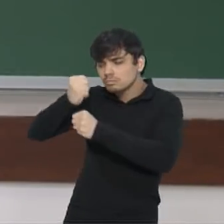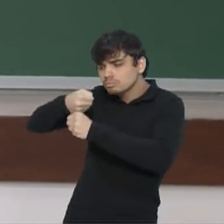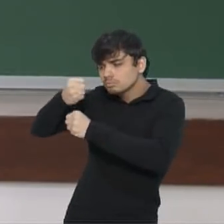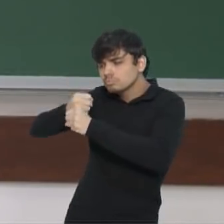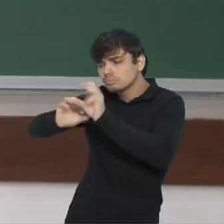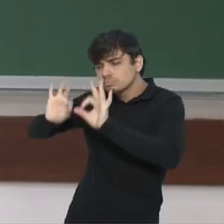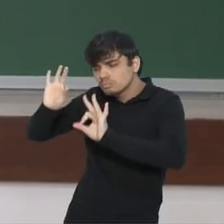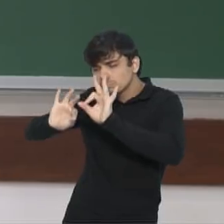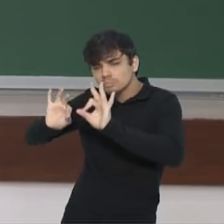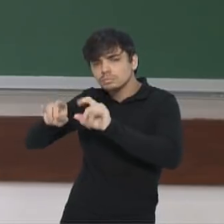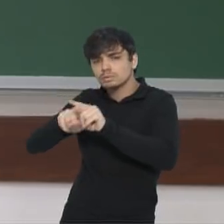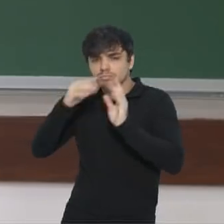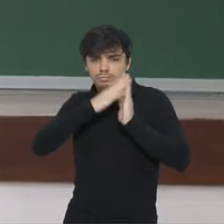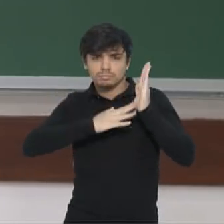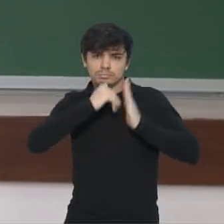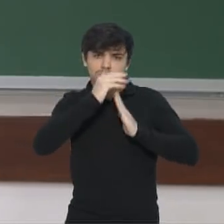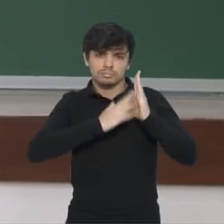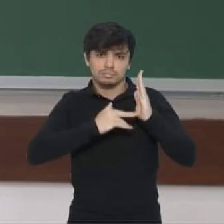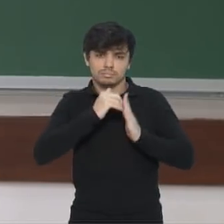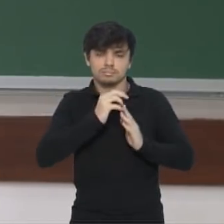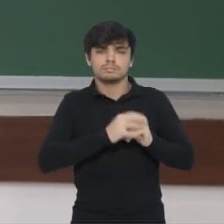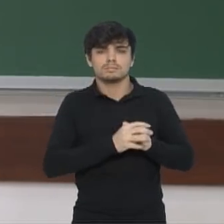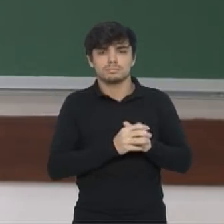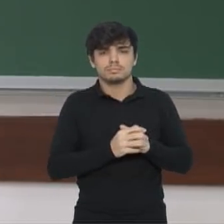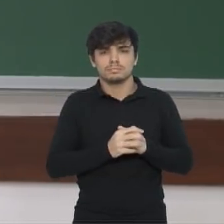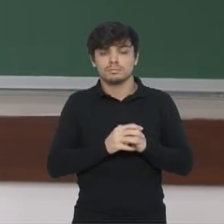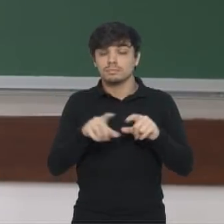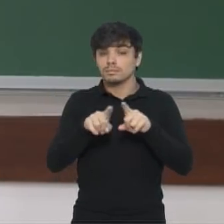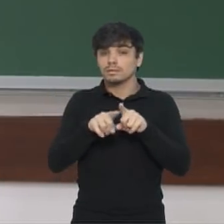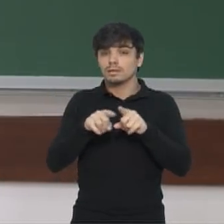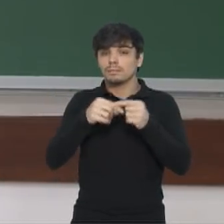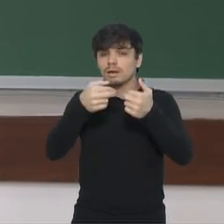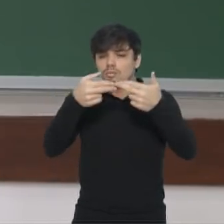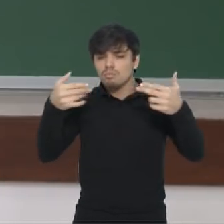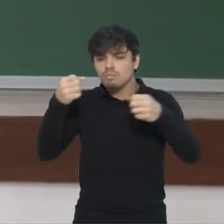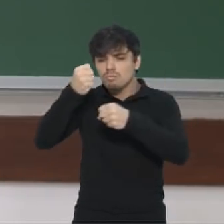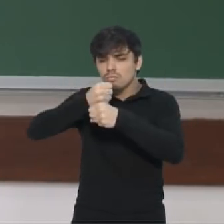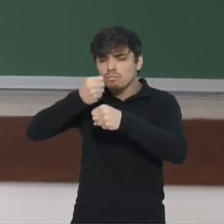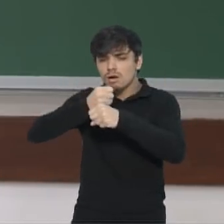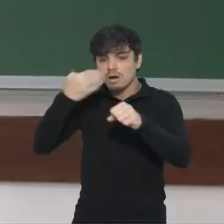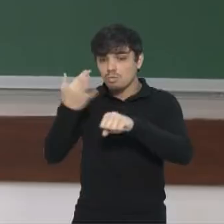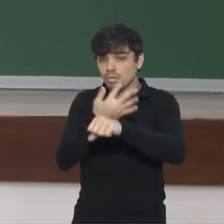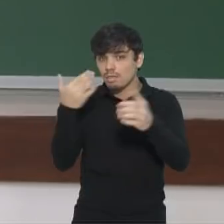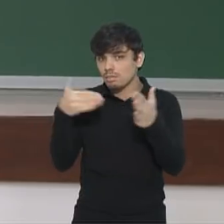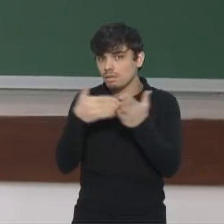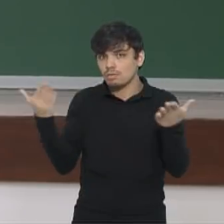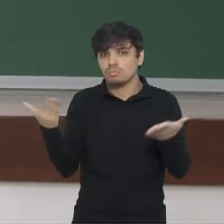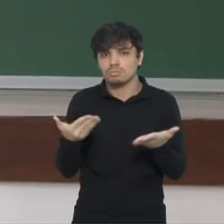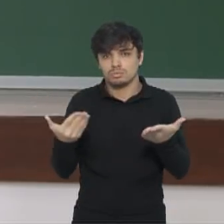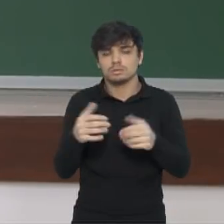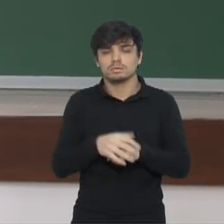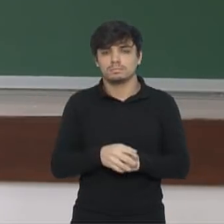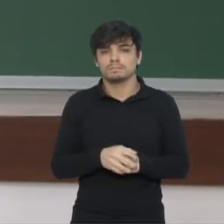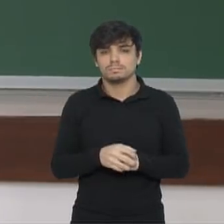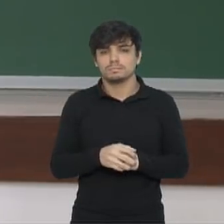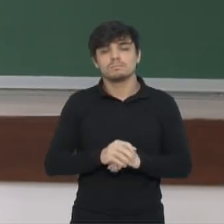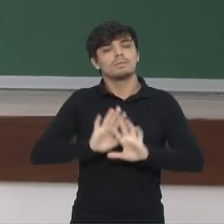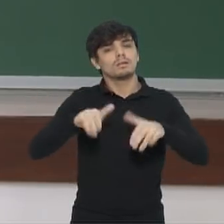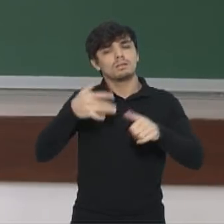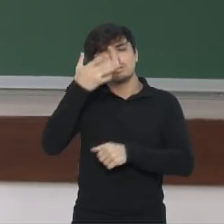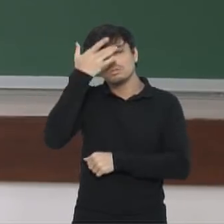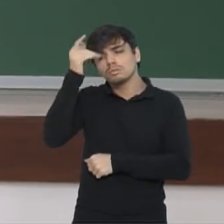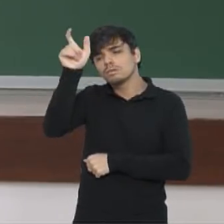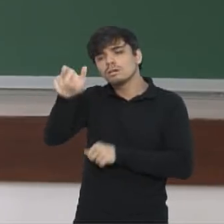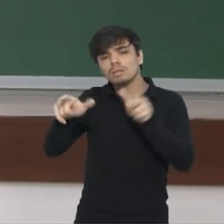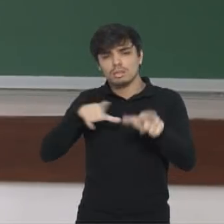pouco da pintura, né, das obras que restaram até os nossos dias atuais. Então, quem tem a